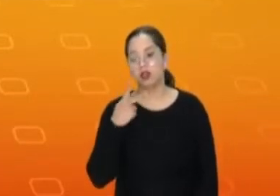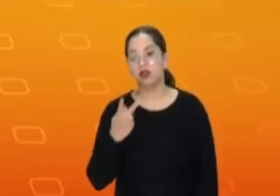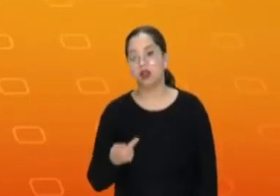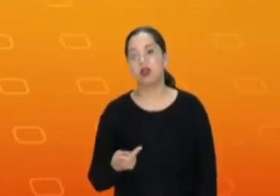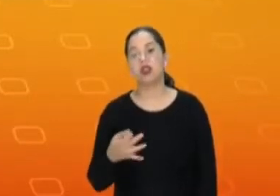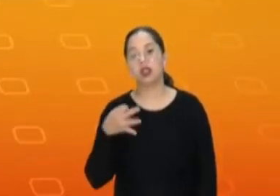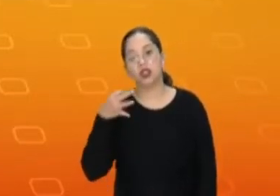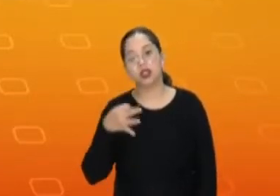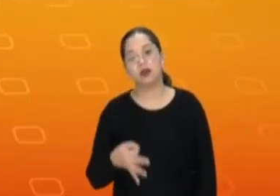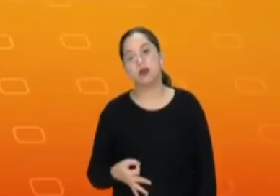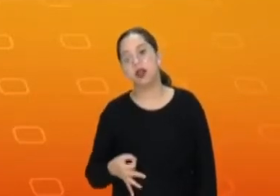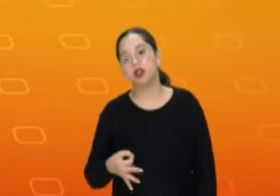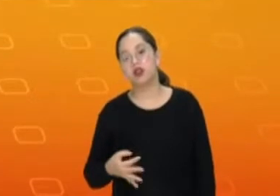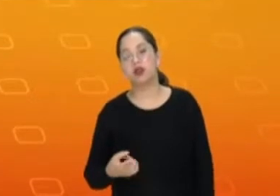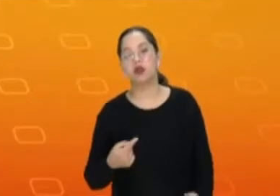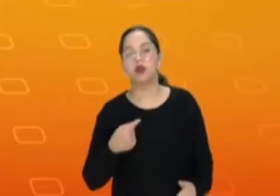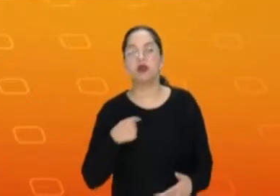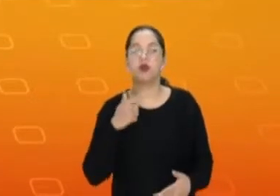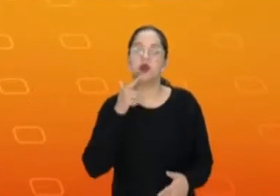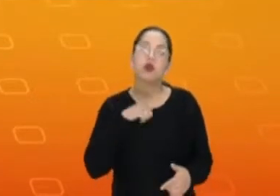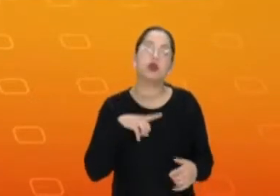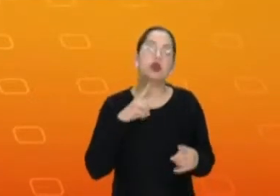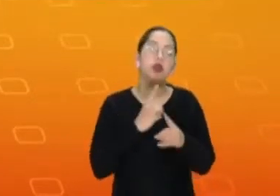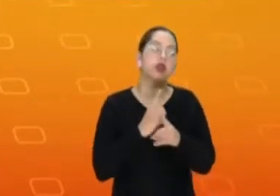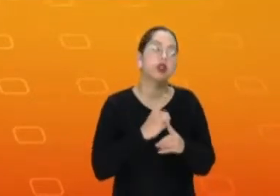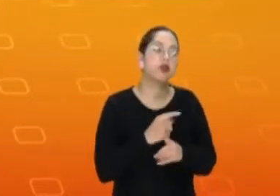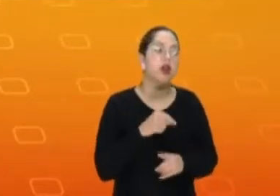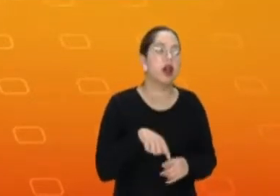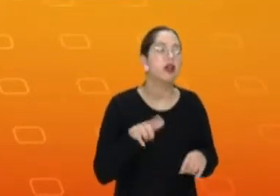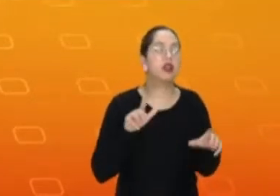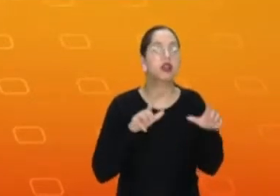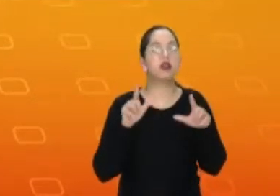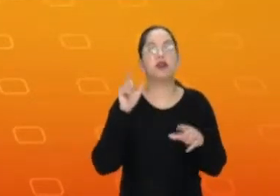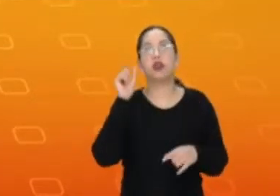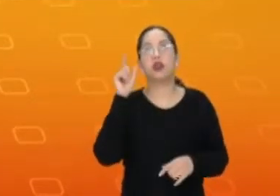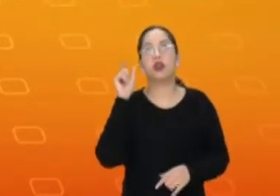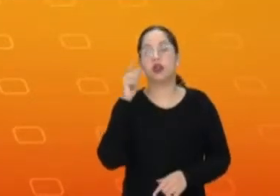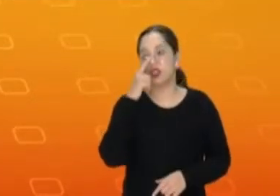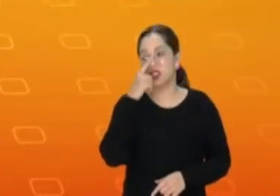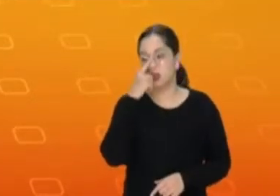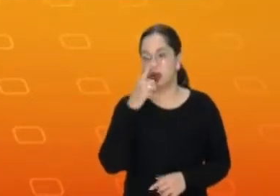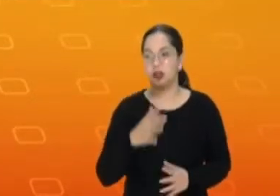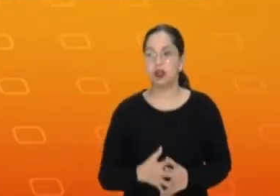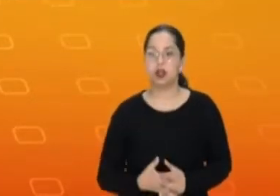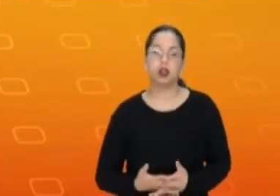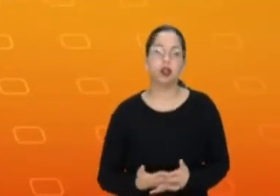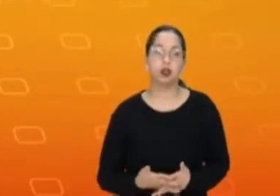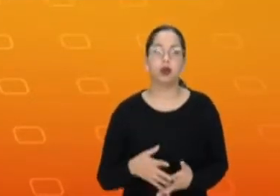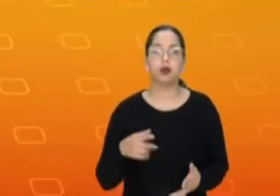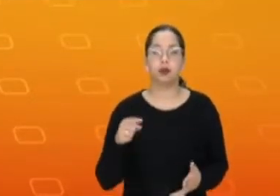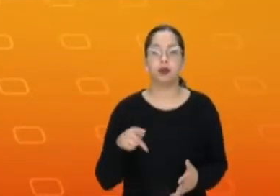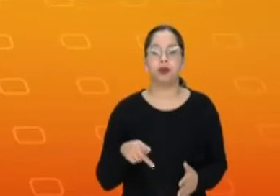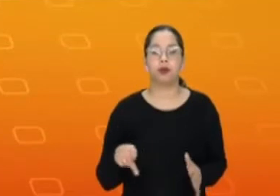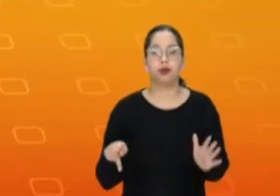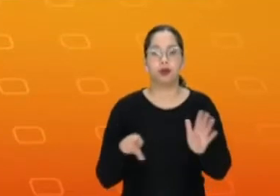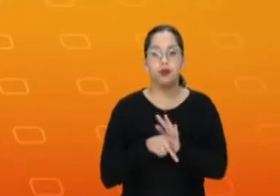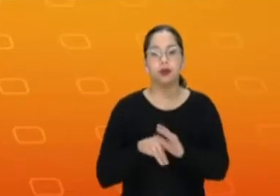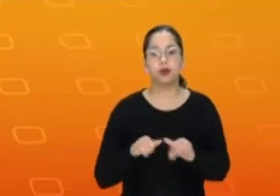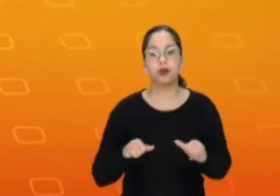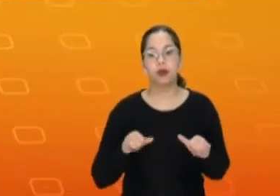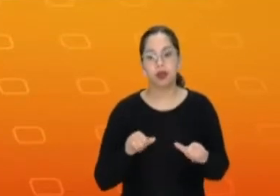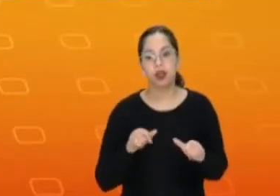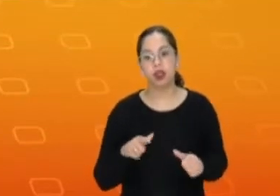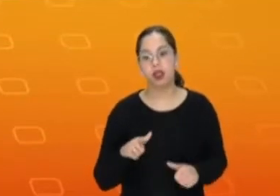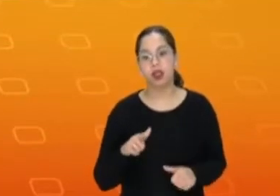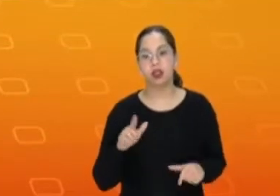consigo identificar aqui na TV Cultura, o assédio do próprio mercado, não só da televisão, mas do mercado